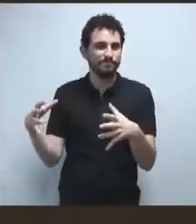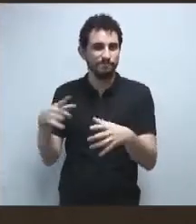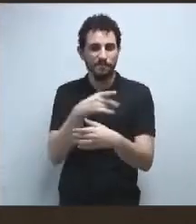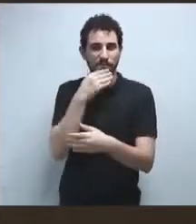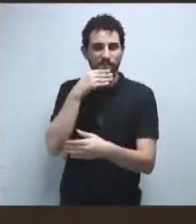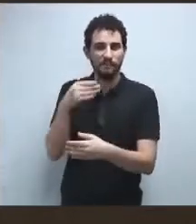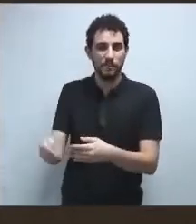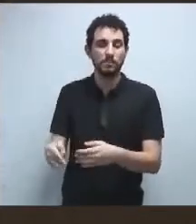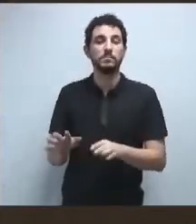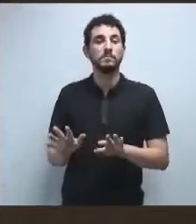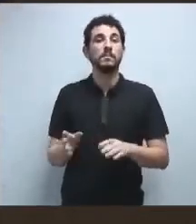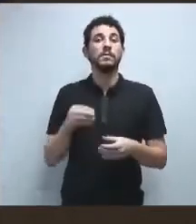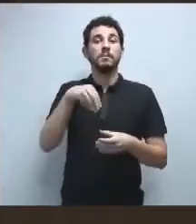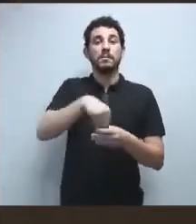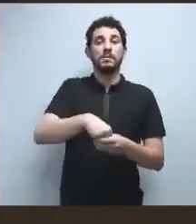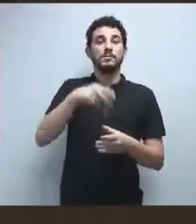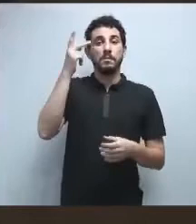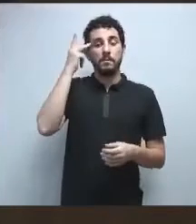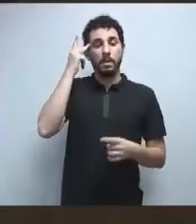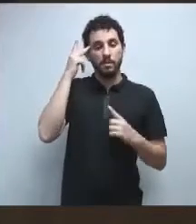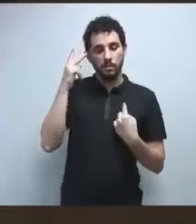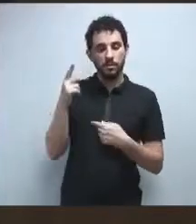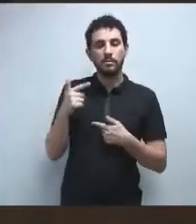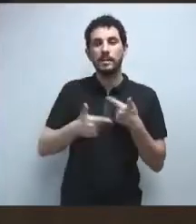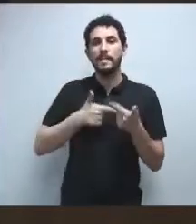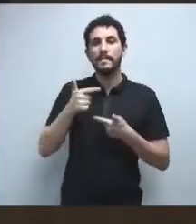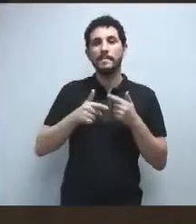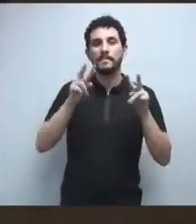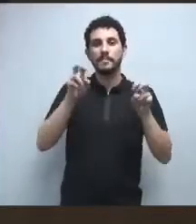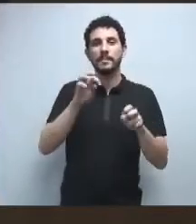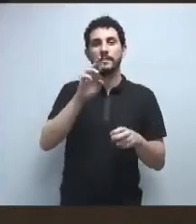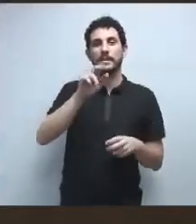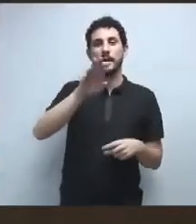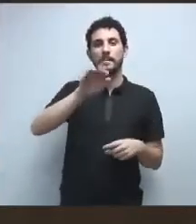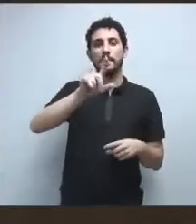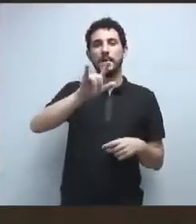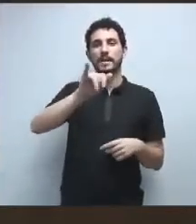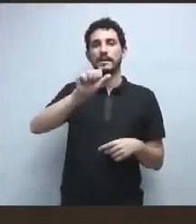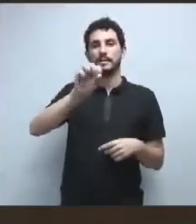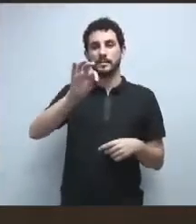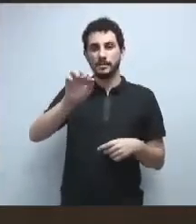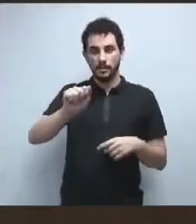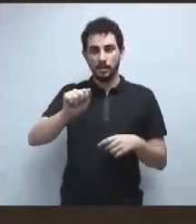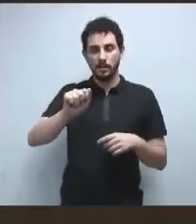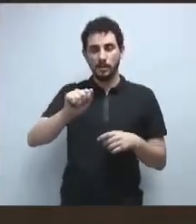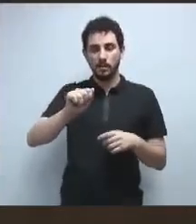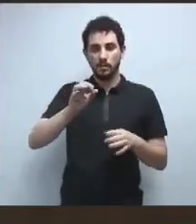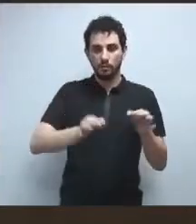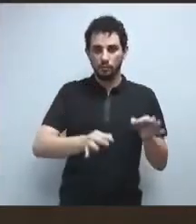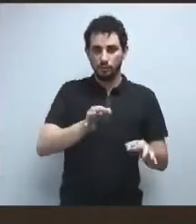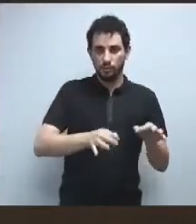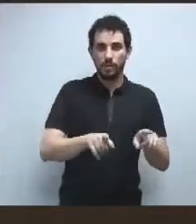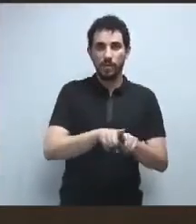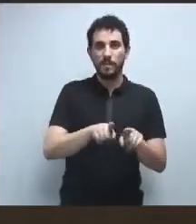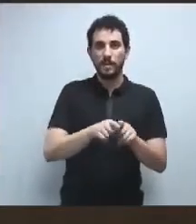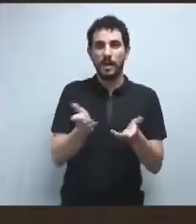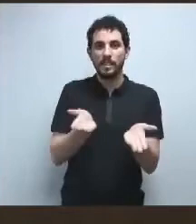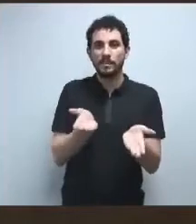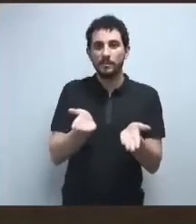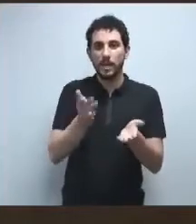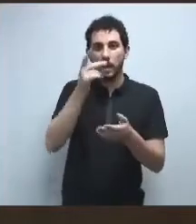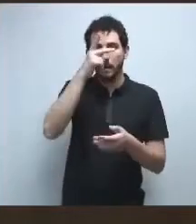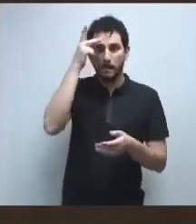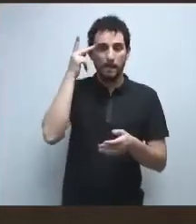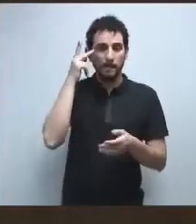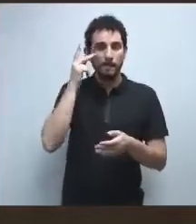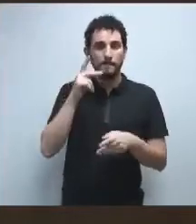fazemos inclusive a parte trabalhista o atendimento ao público que a gente chamava de ptb